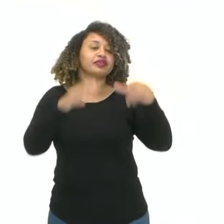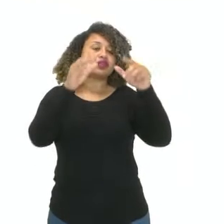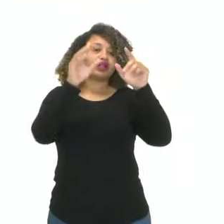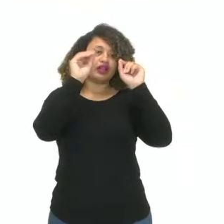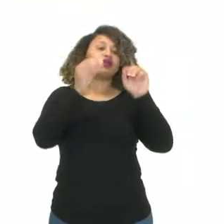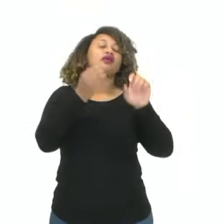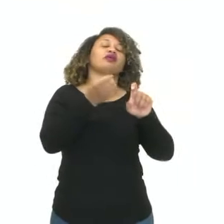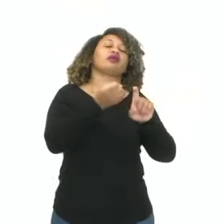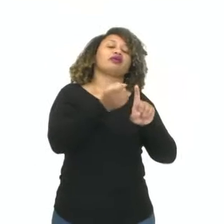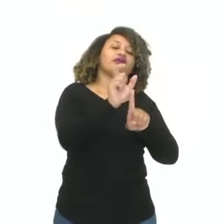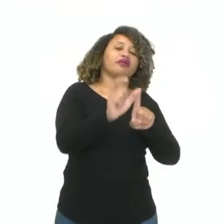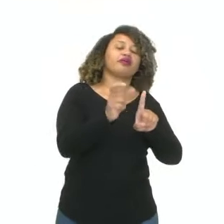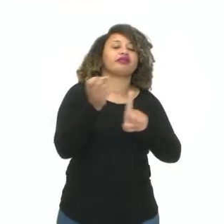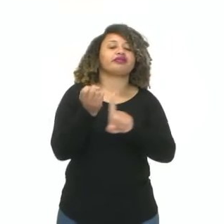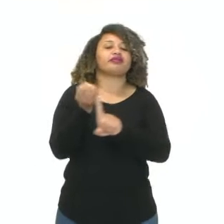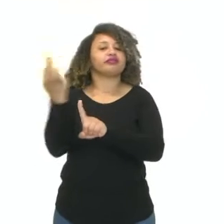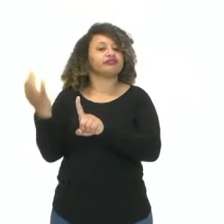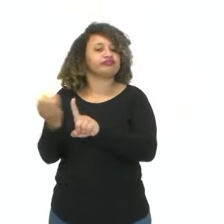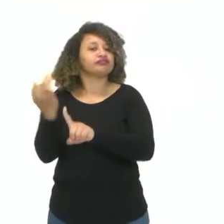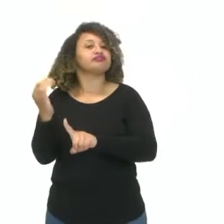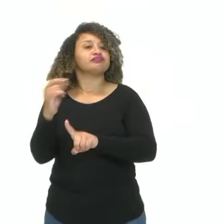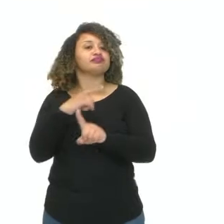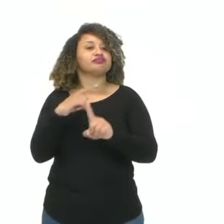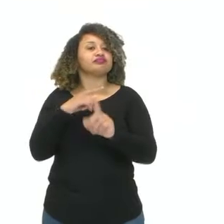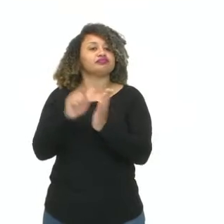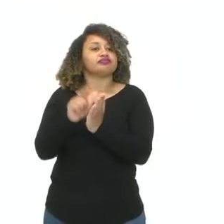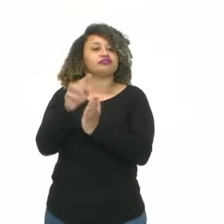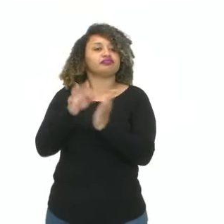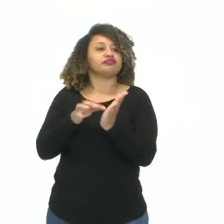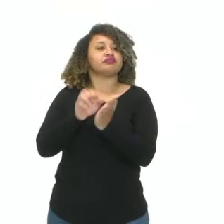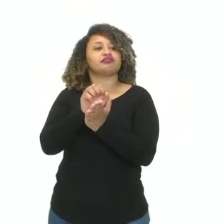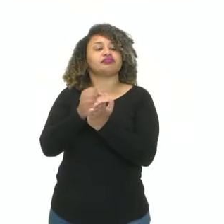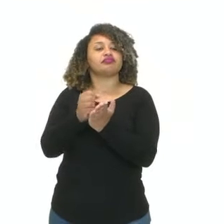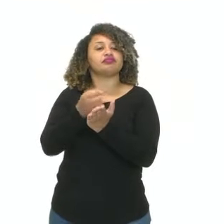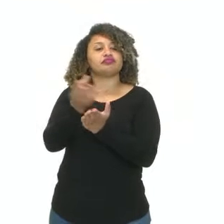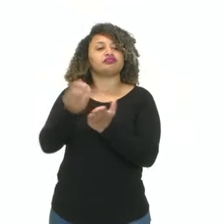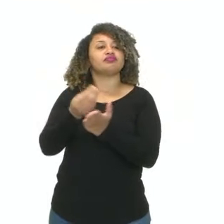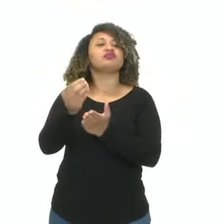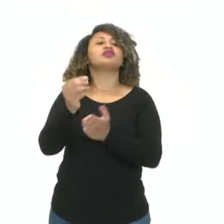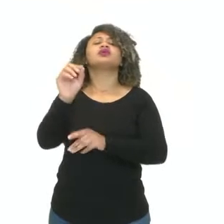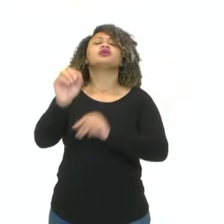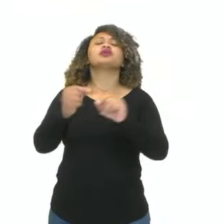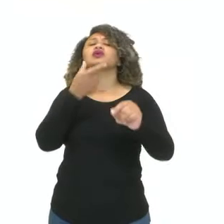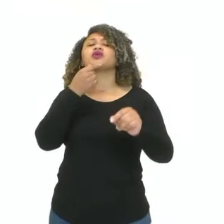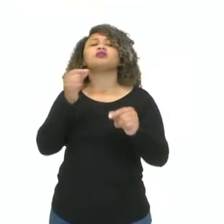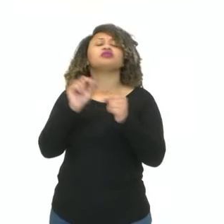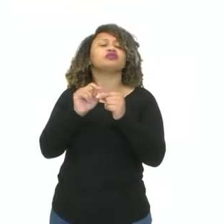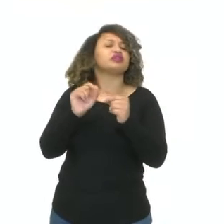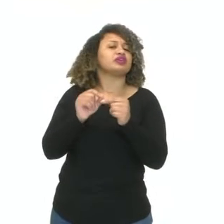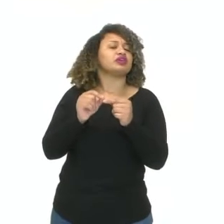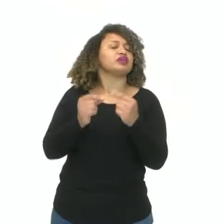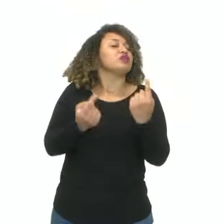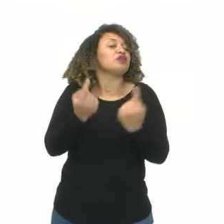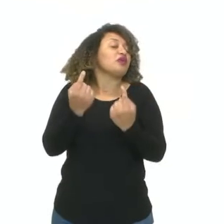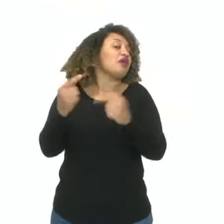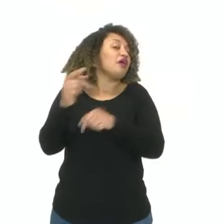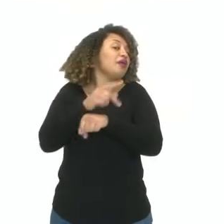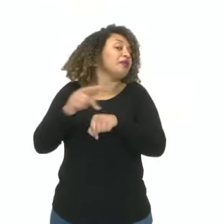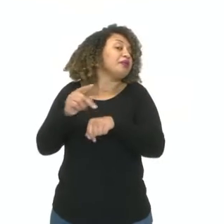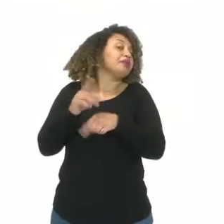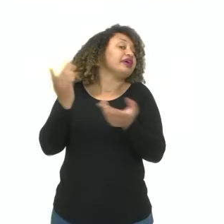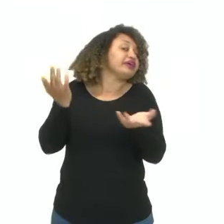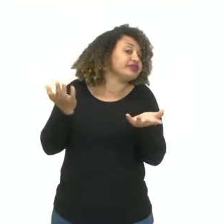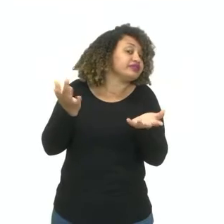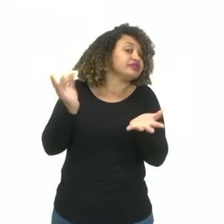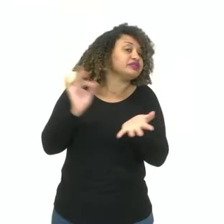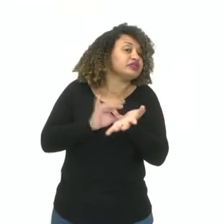não verbal do panfleto, para você observar. O que o homem está fazendo? A que país provavelmente ele pertence?